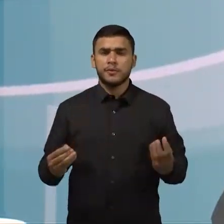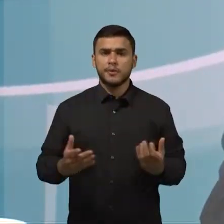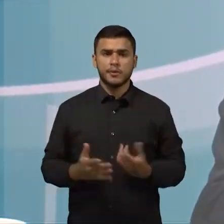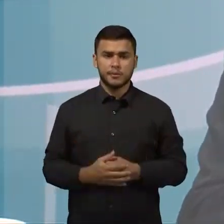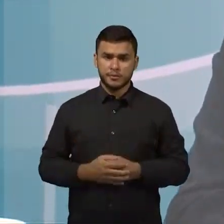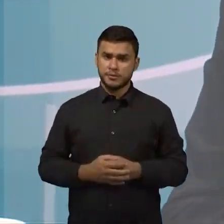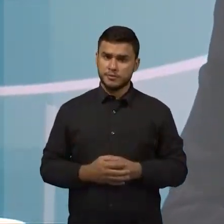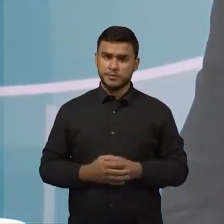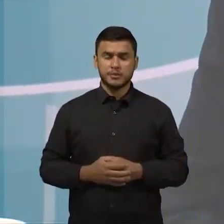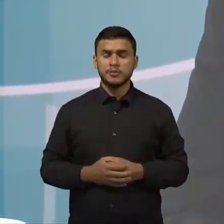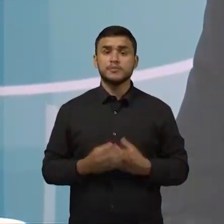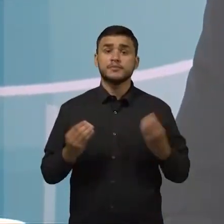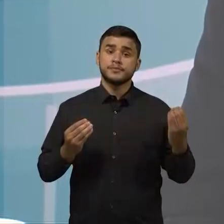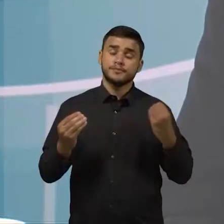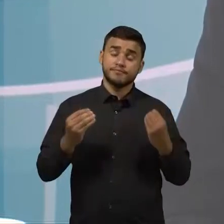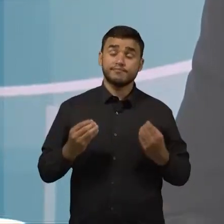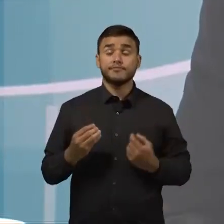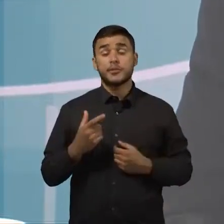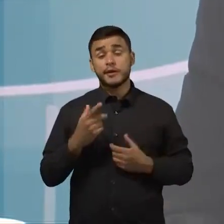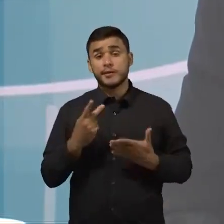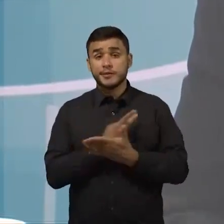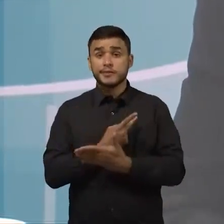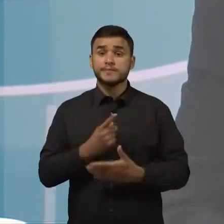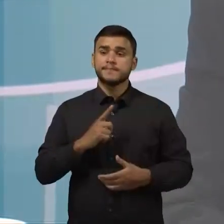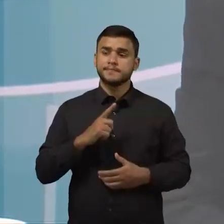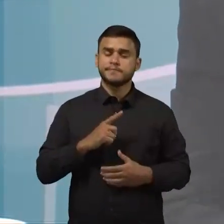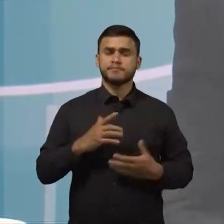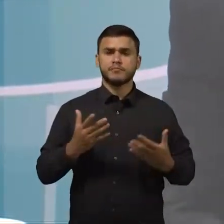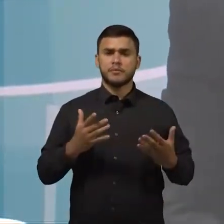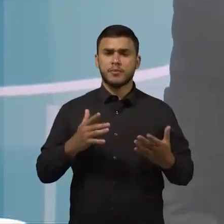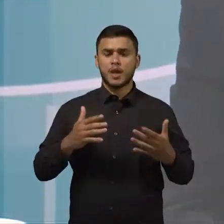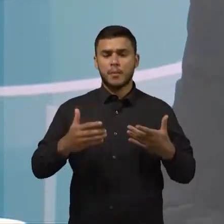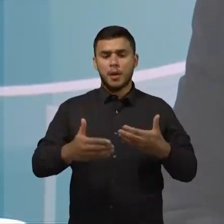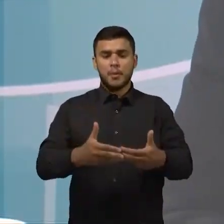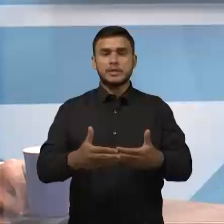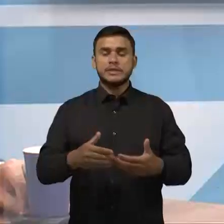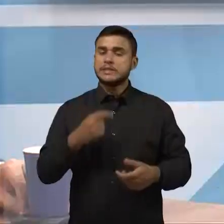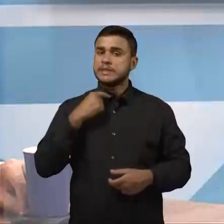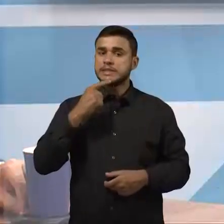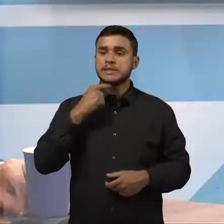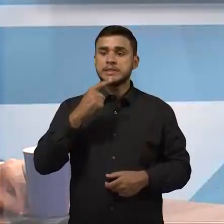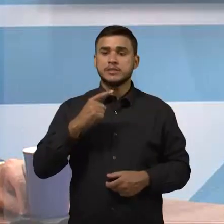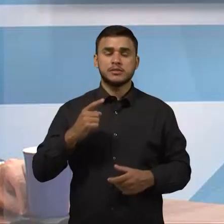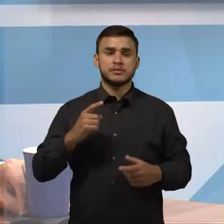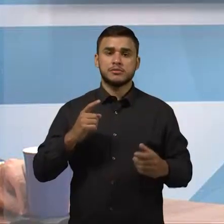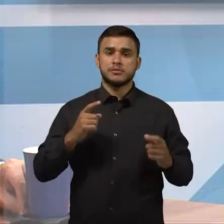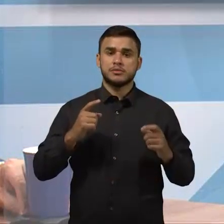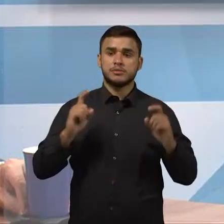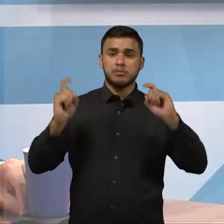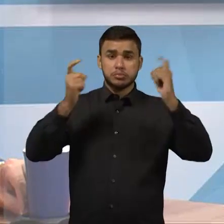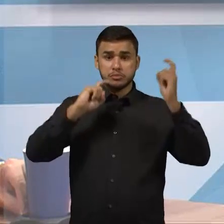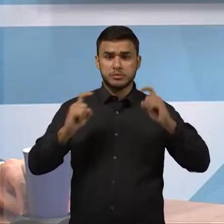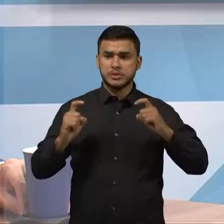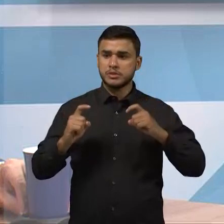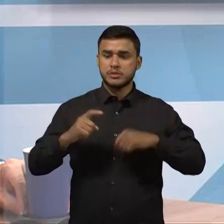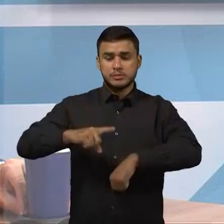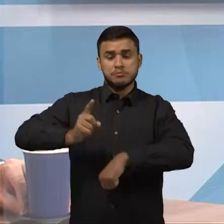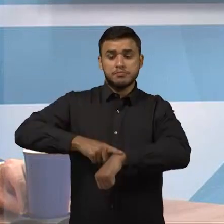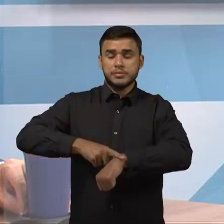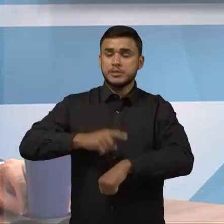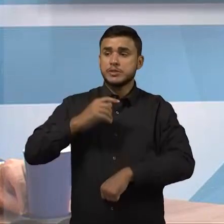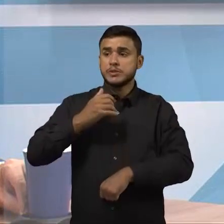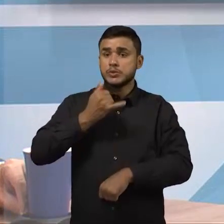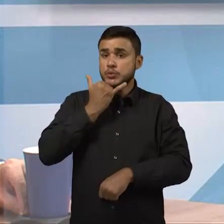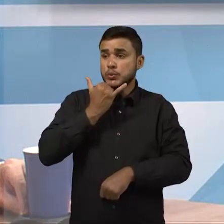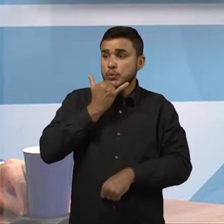aquilo. Agora, no final dessa discussão, simplesmente dizer que não dá mais tempo porque eu vou pegar um voo ou porque eu tenho um compromisso e adiar